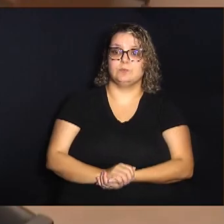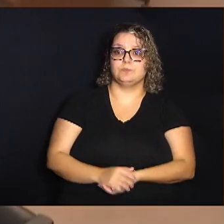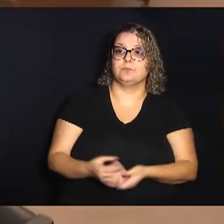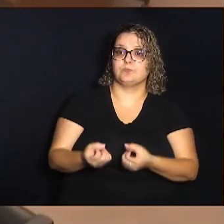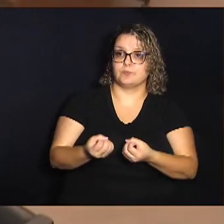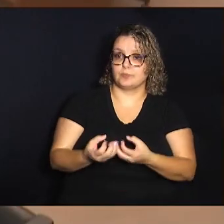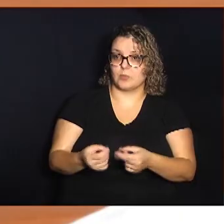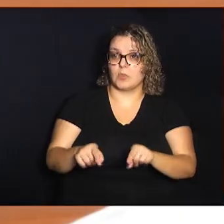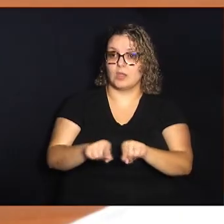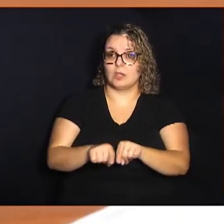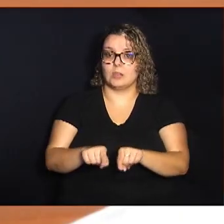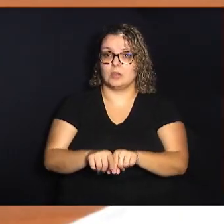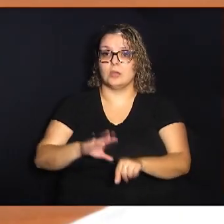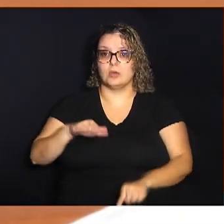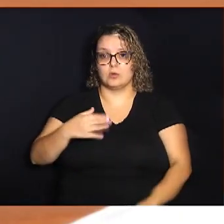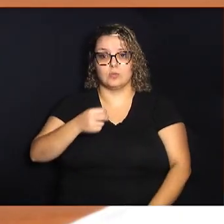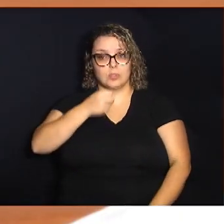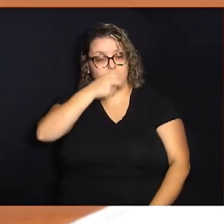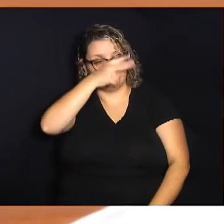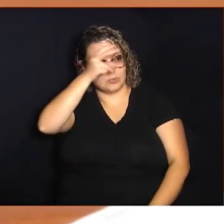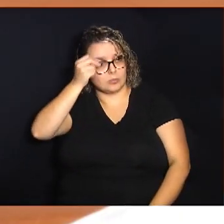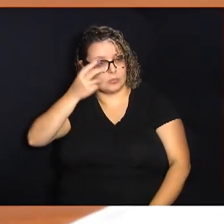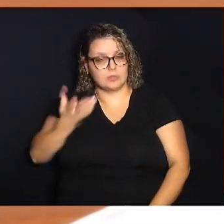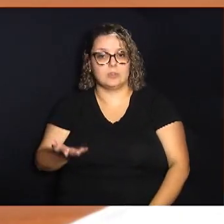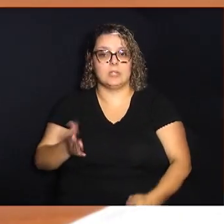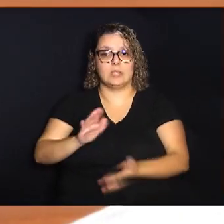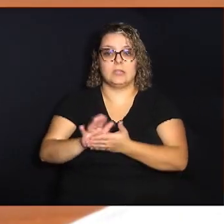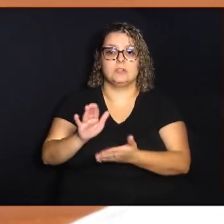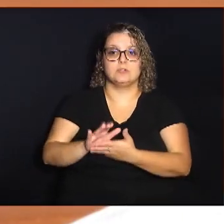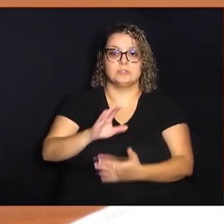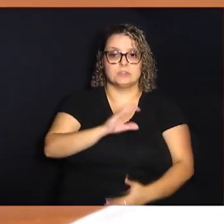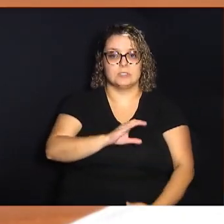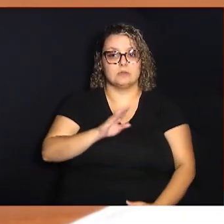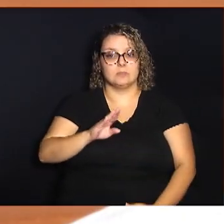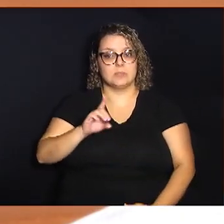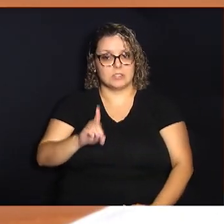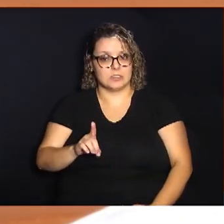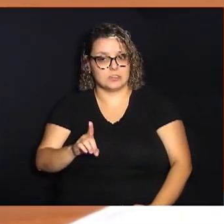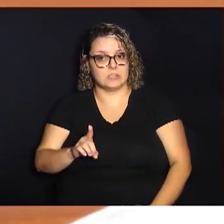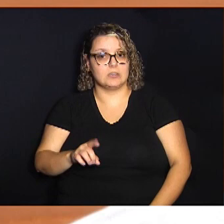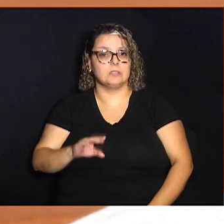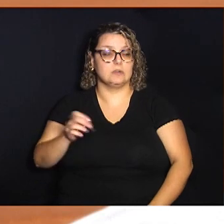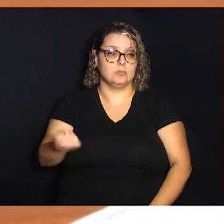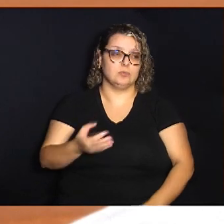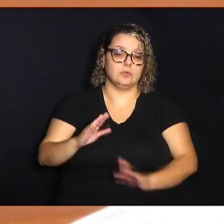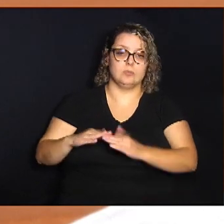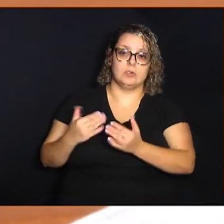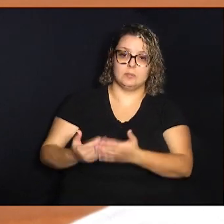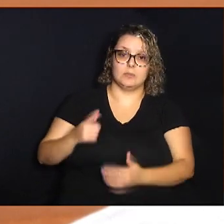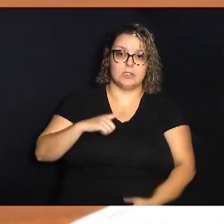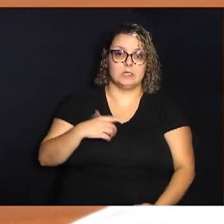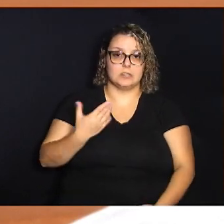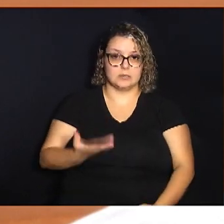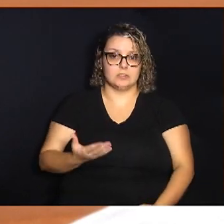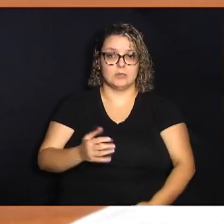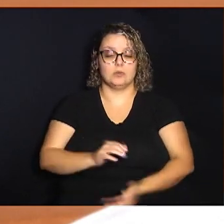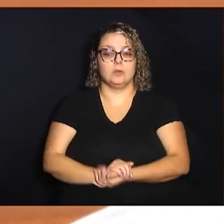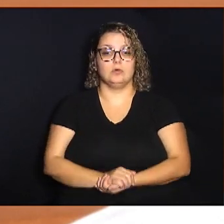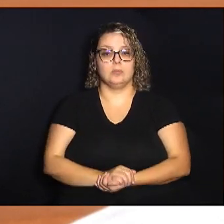sobre quanto que a prefeitura tem gastado com o CBD, então acho que fazer um novo requerimento de informação para a gente ter isso. O